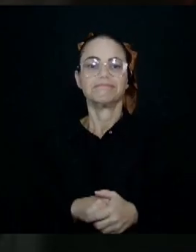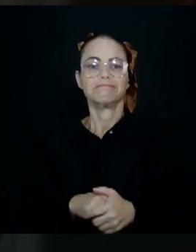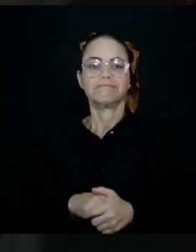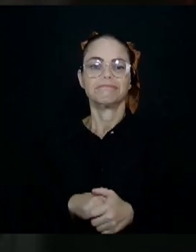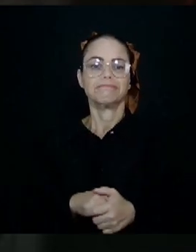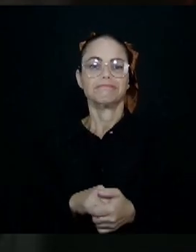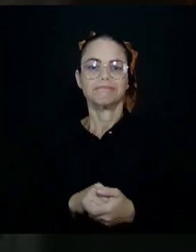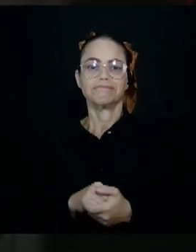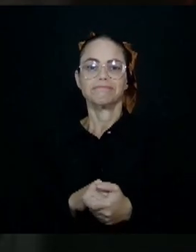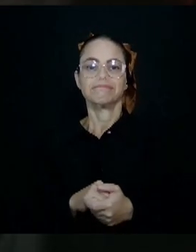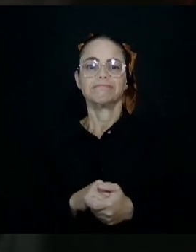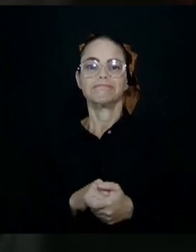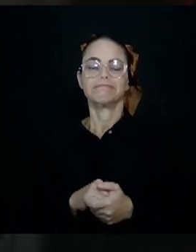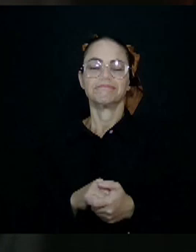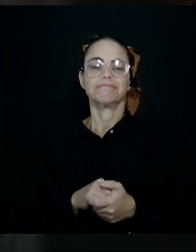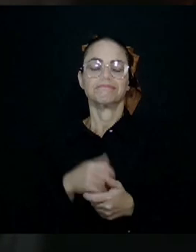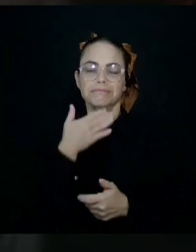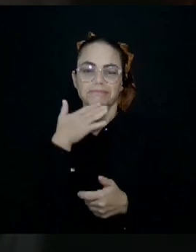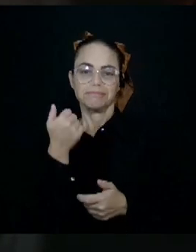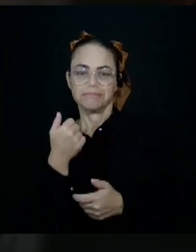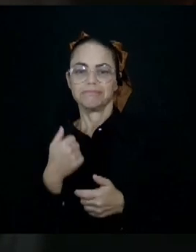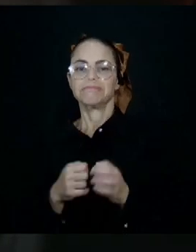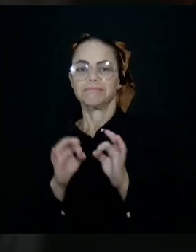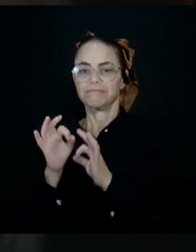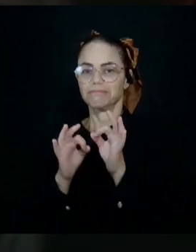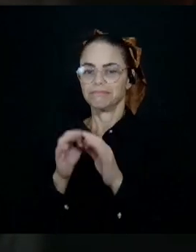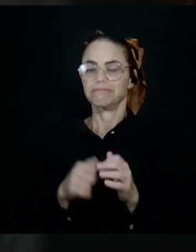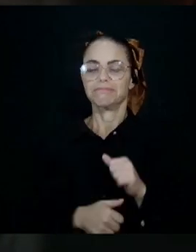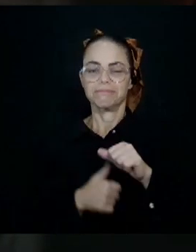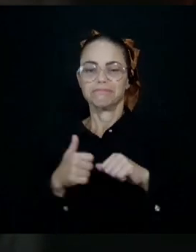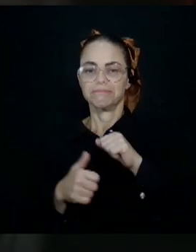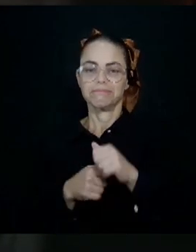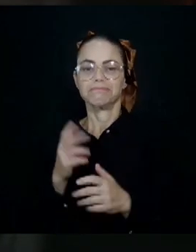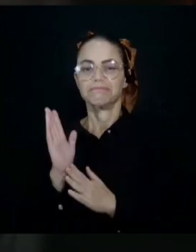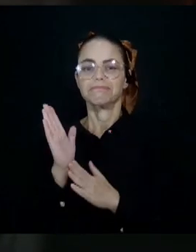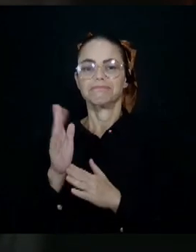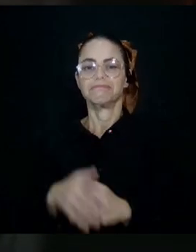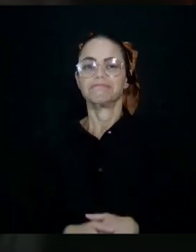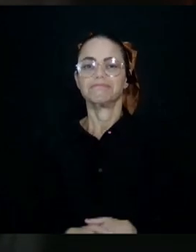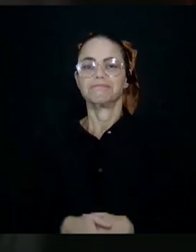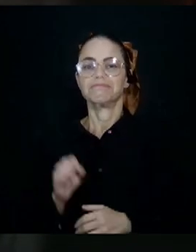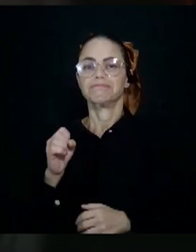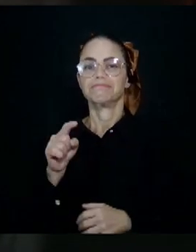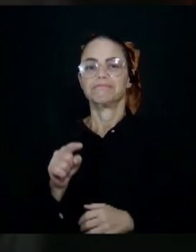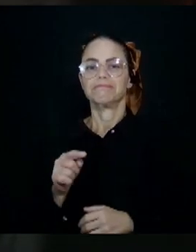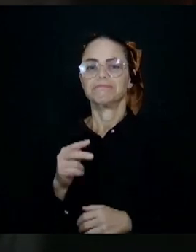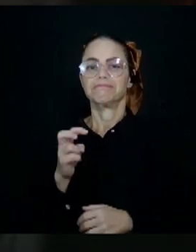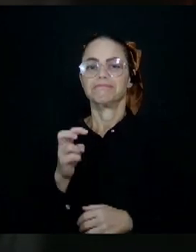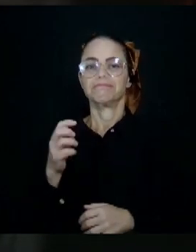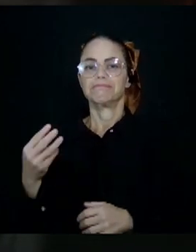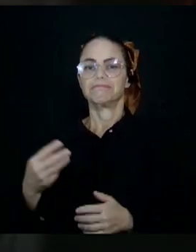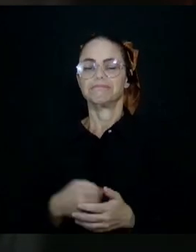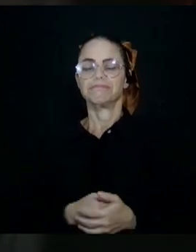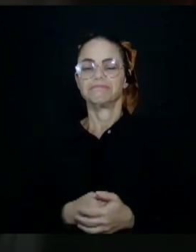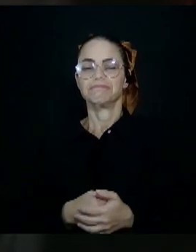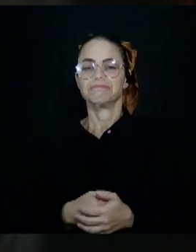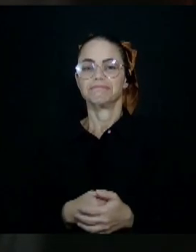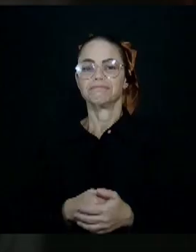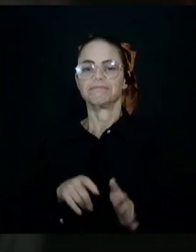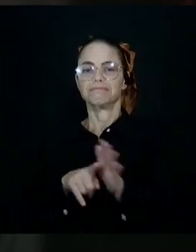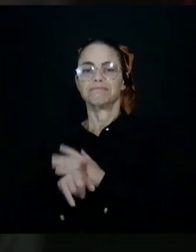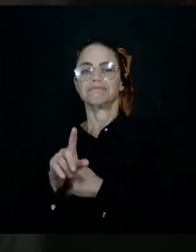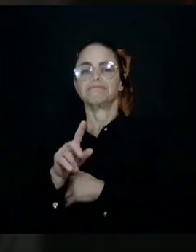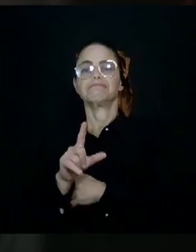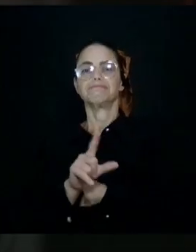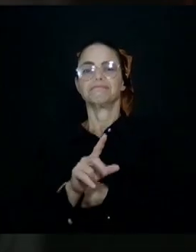as coisas que a gente pode mudar e seguir em frente. Agora, 8h53, mais uma pergunta. A gente vai direcionar para o Lute agora. Vamos ver o que vem?